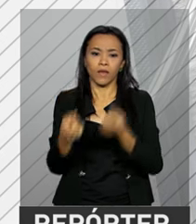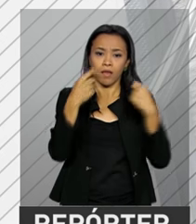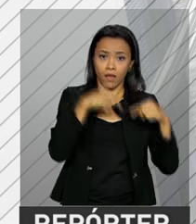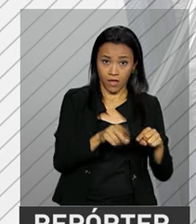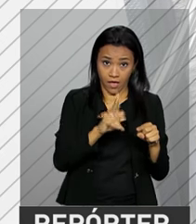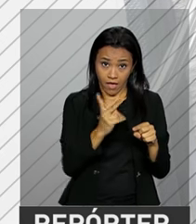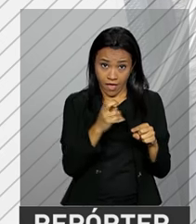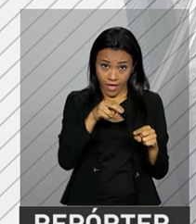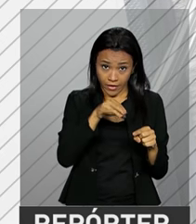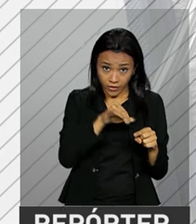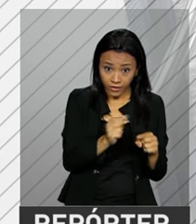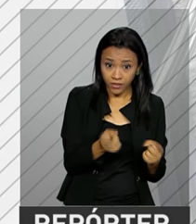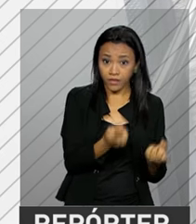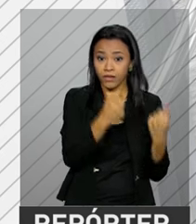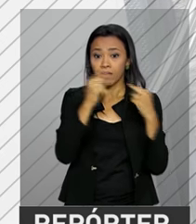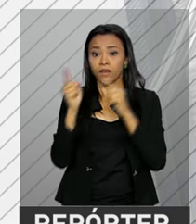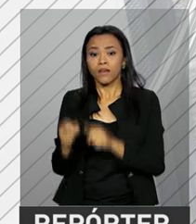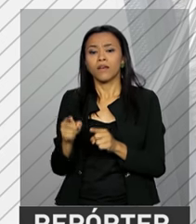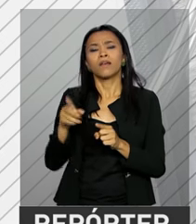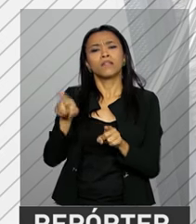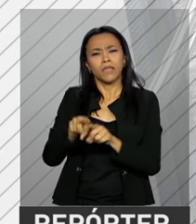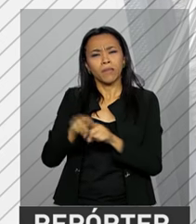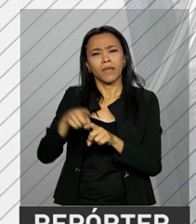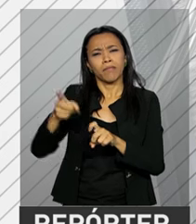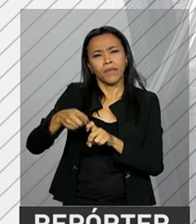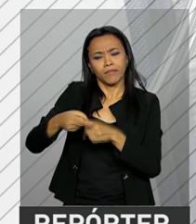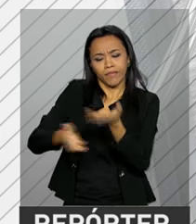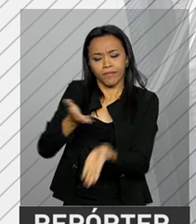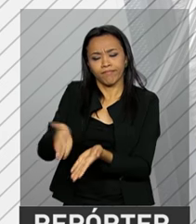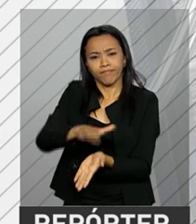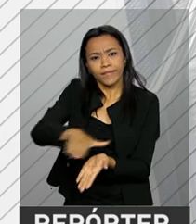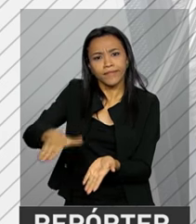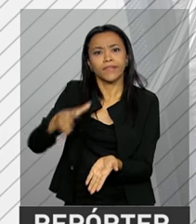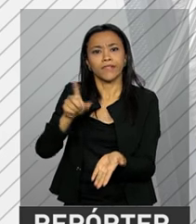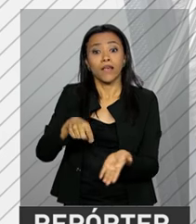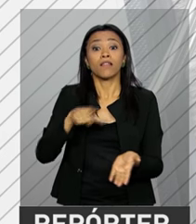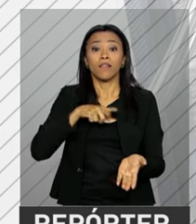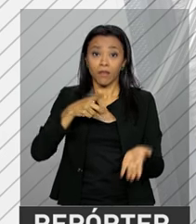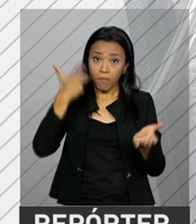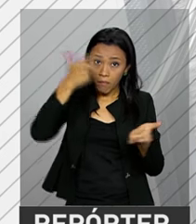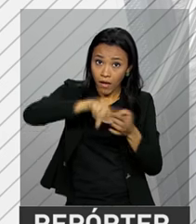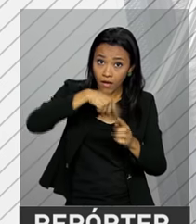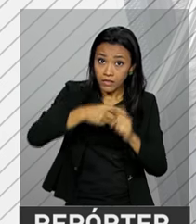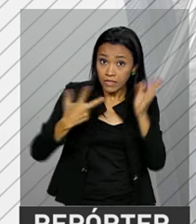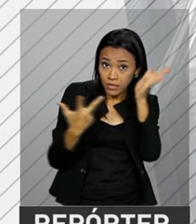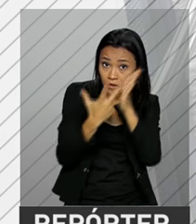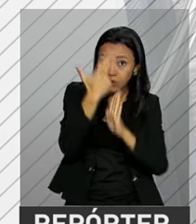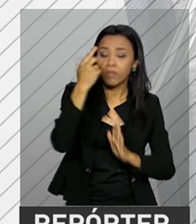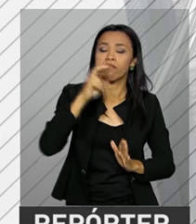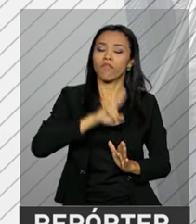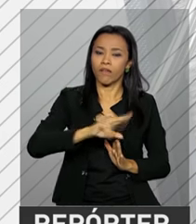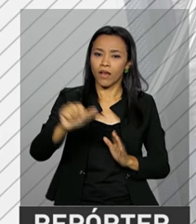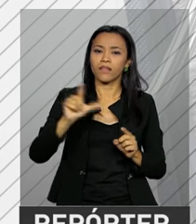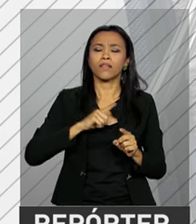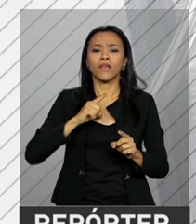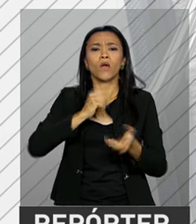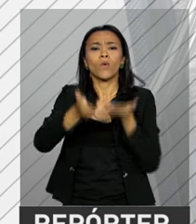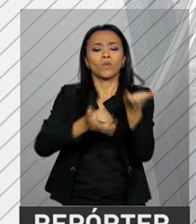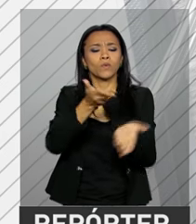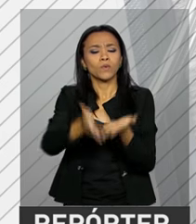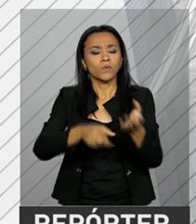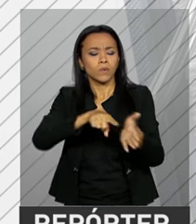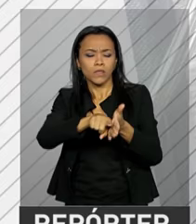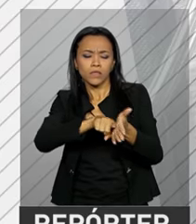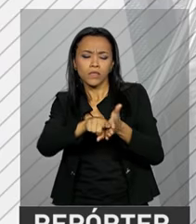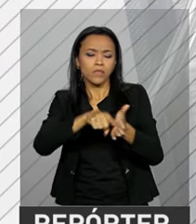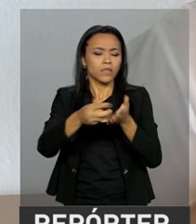430 de hérnia e 300 cirurgias pediátricas. Além das cirurgias, o mutirão também vai realizar consultas e